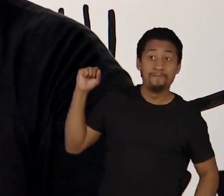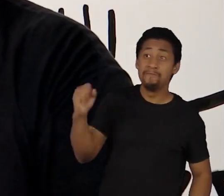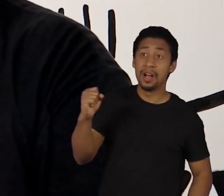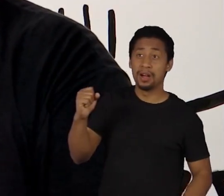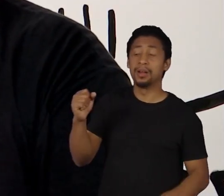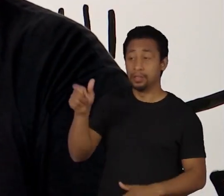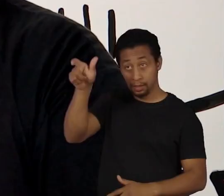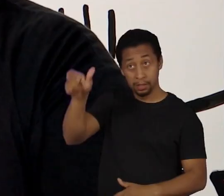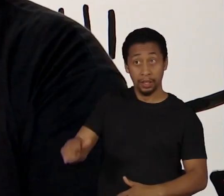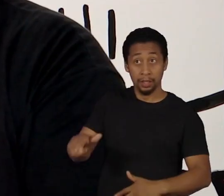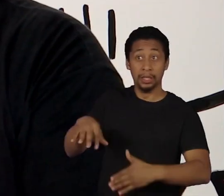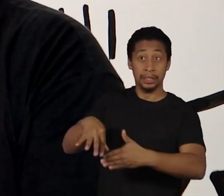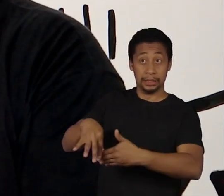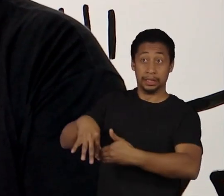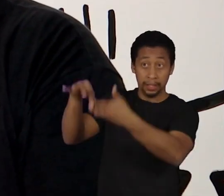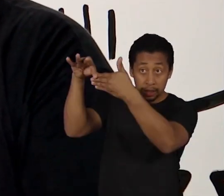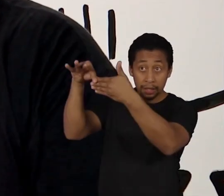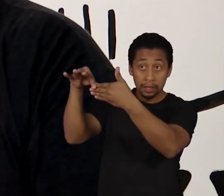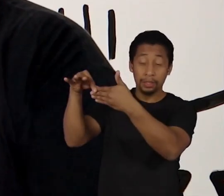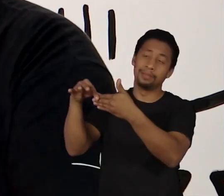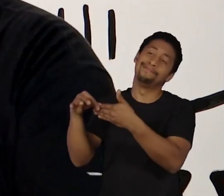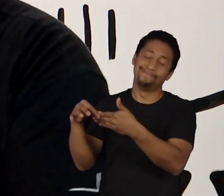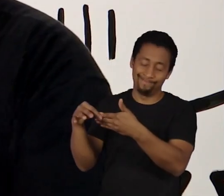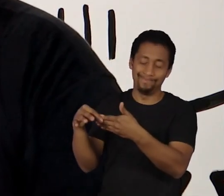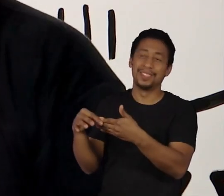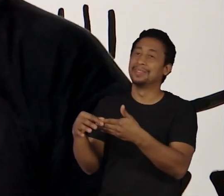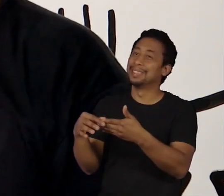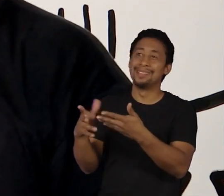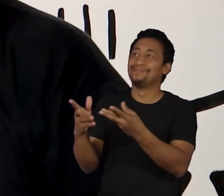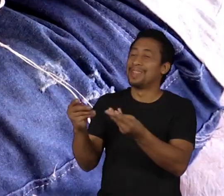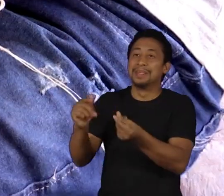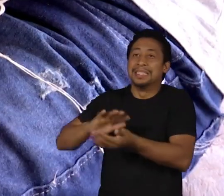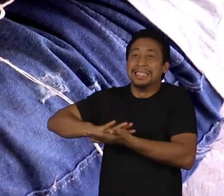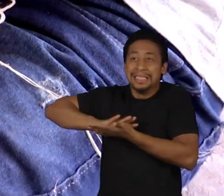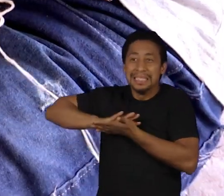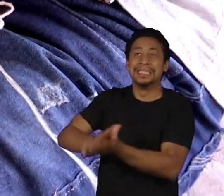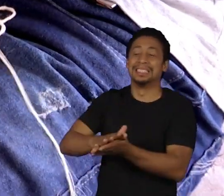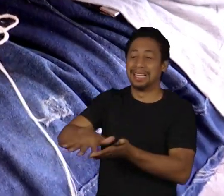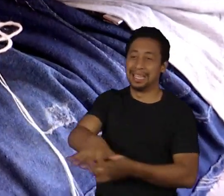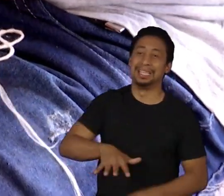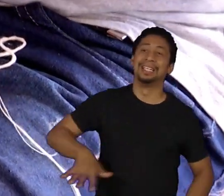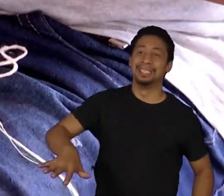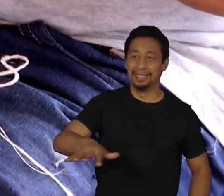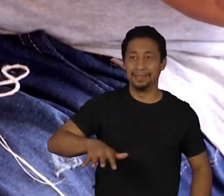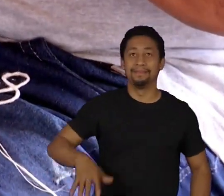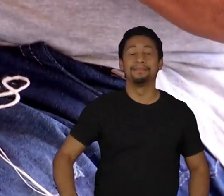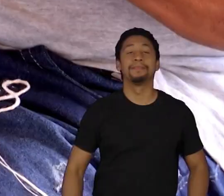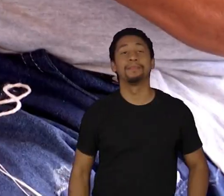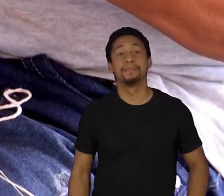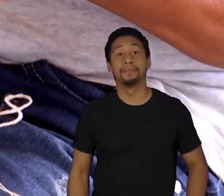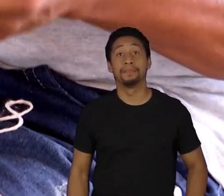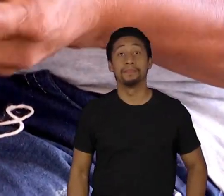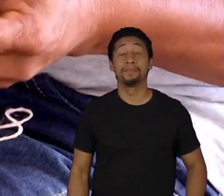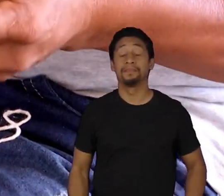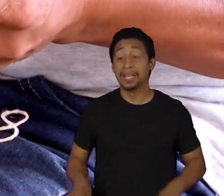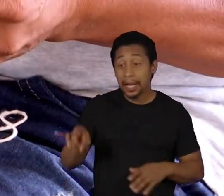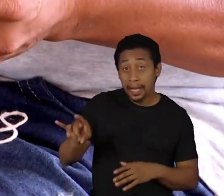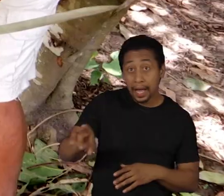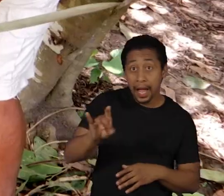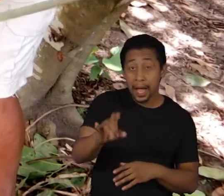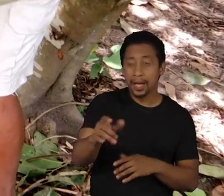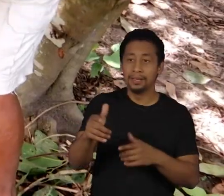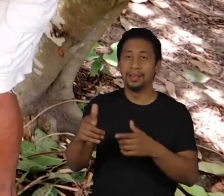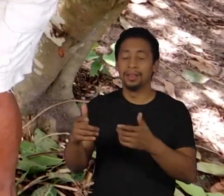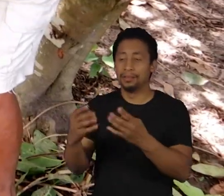você praticamente está tirando um pedaço daquele território. Cada peça é construção